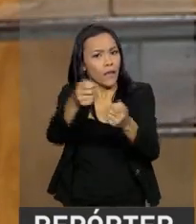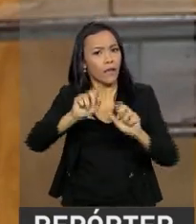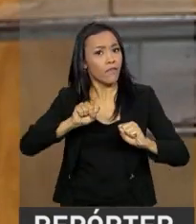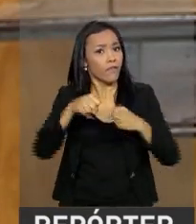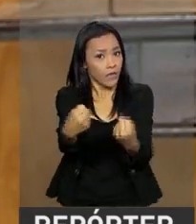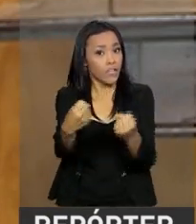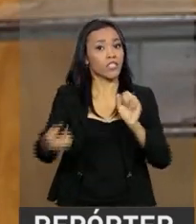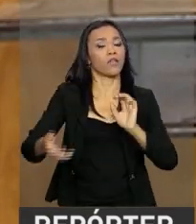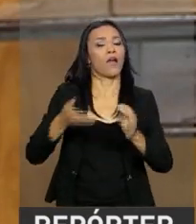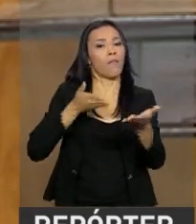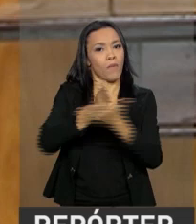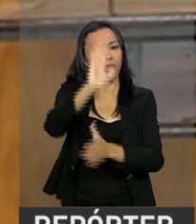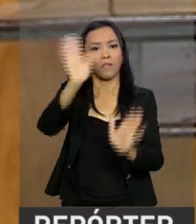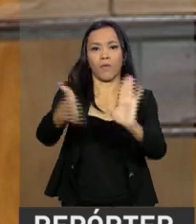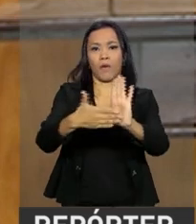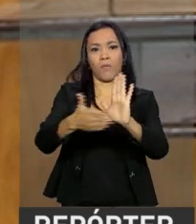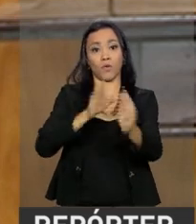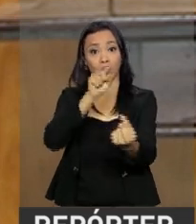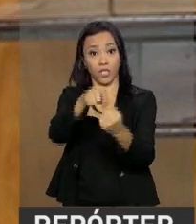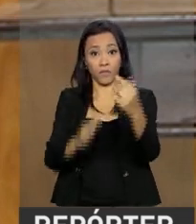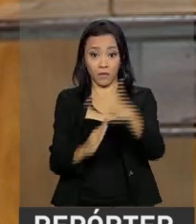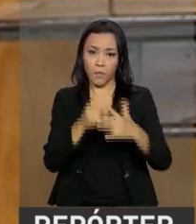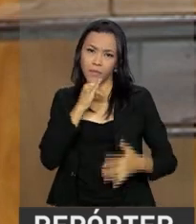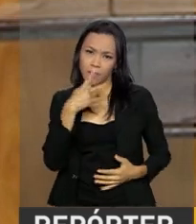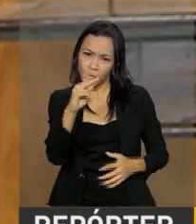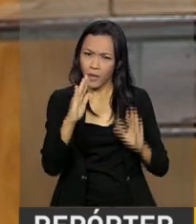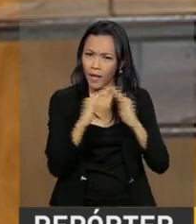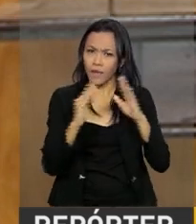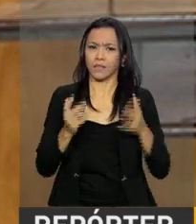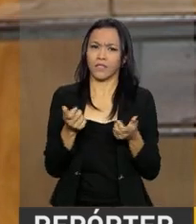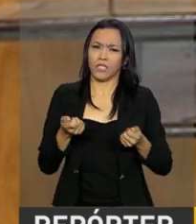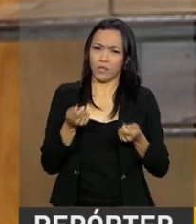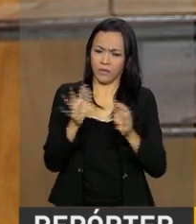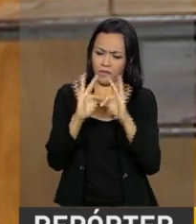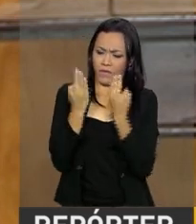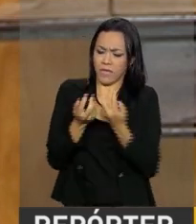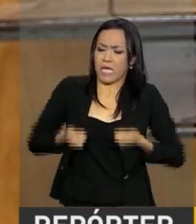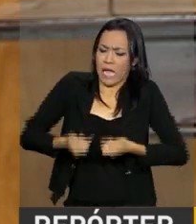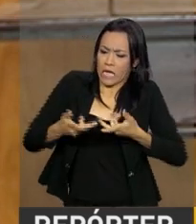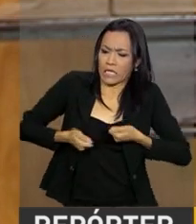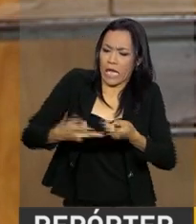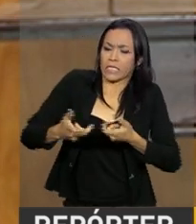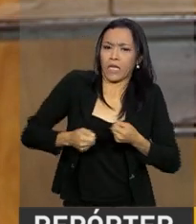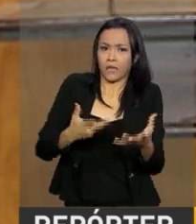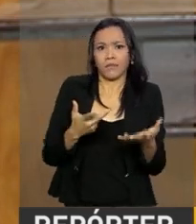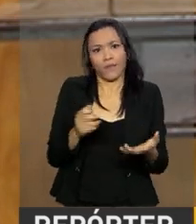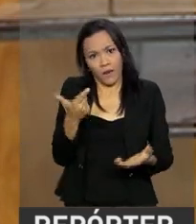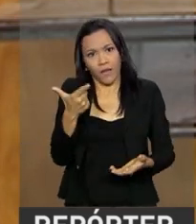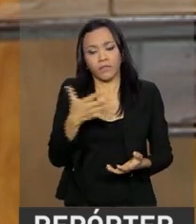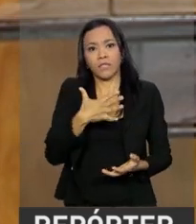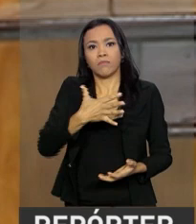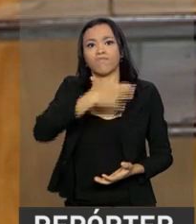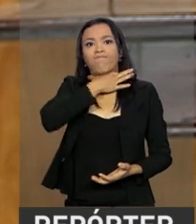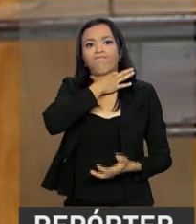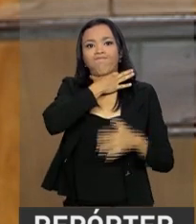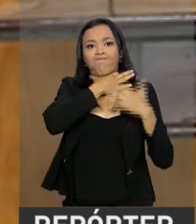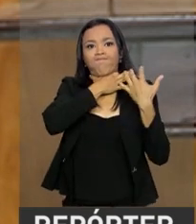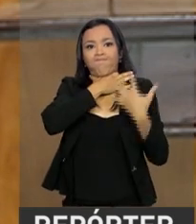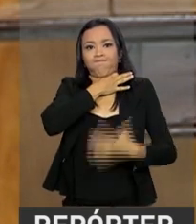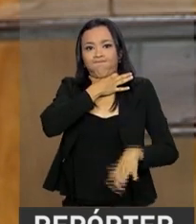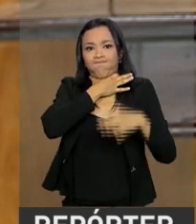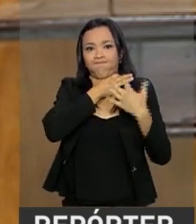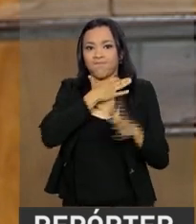que limita os gastos. Na sua casa, se você gasta mais do que você ganha, é claro que num dado momento você começa a fazer